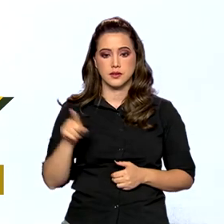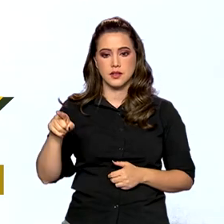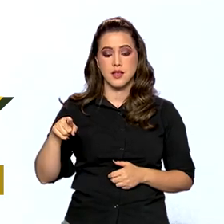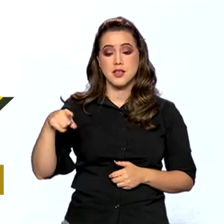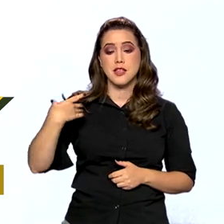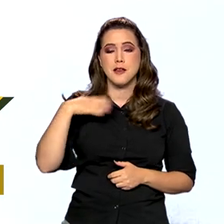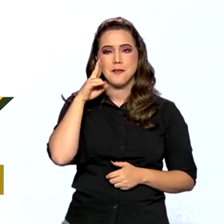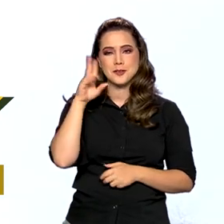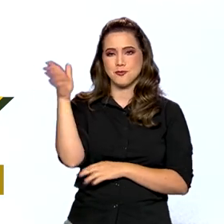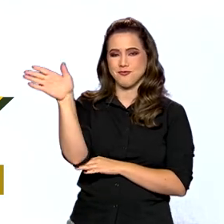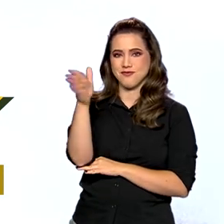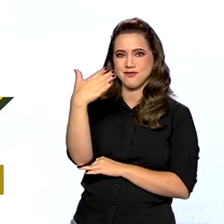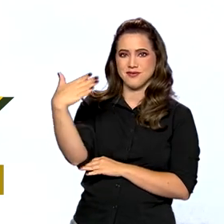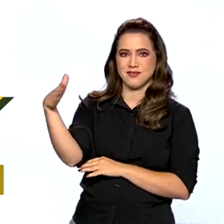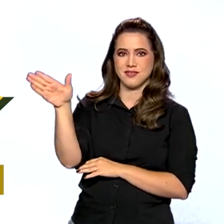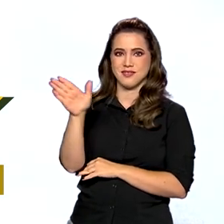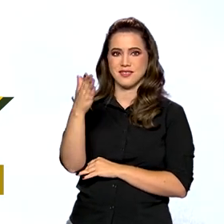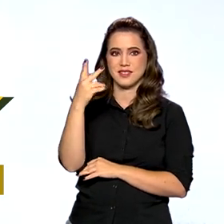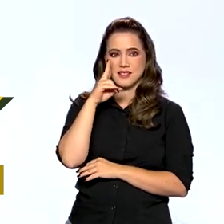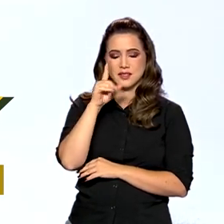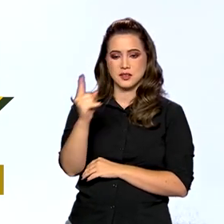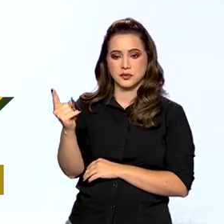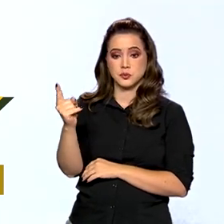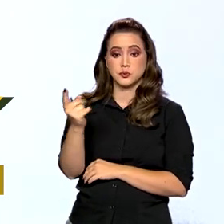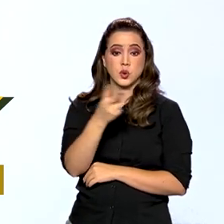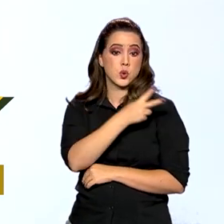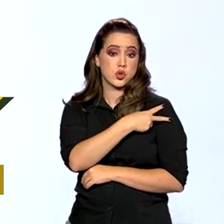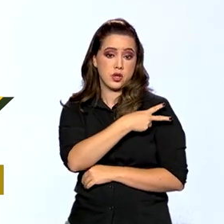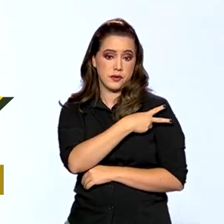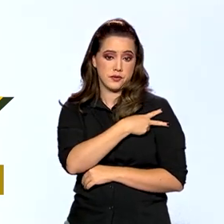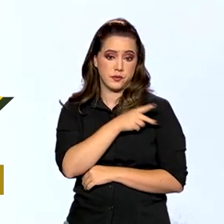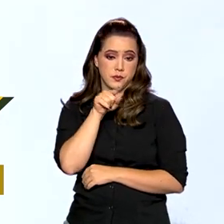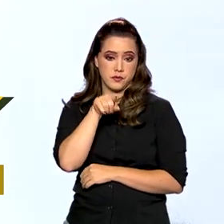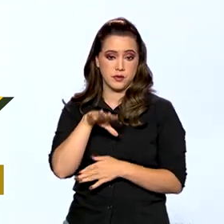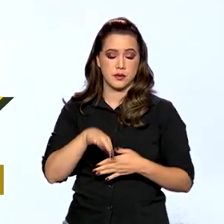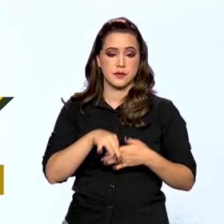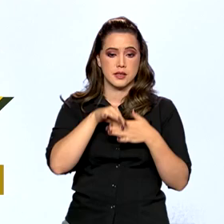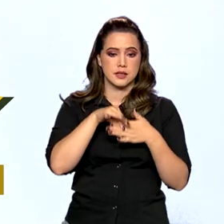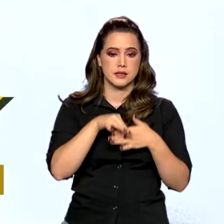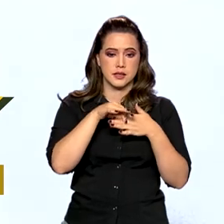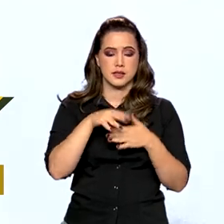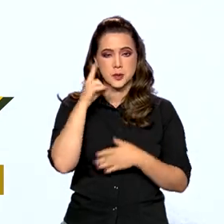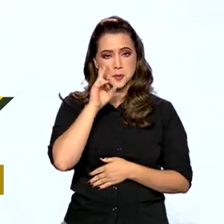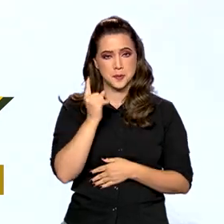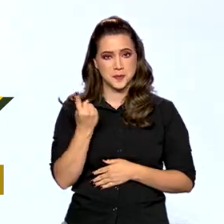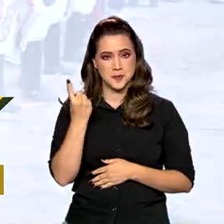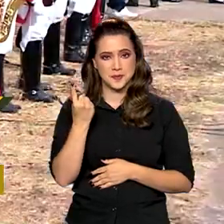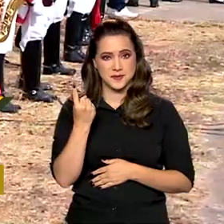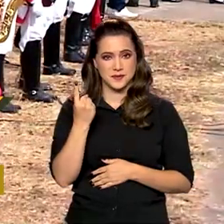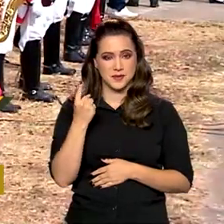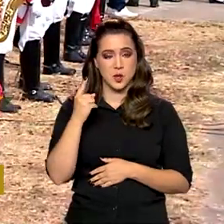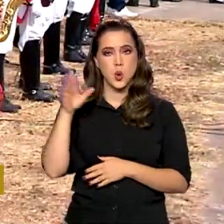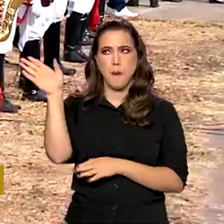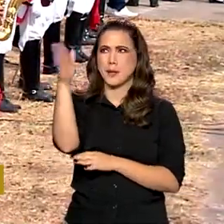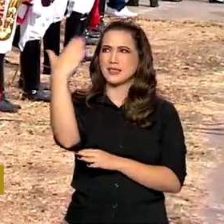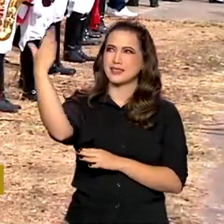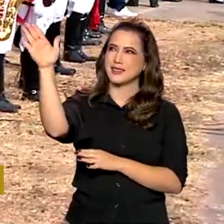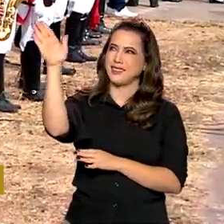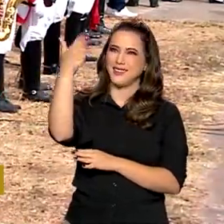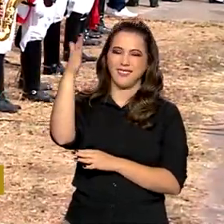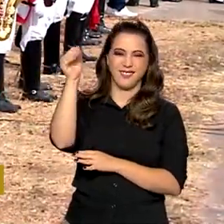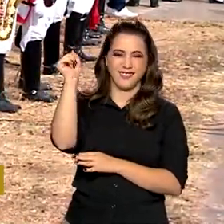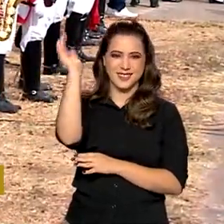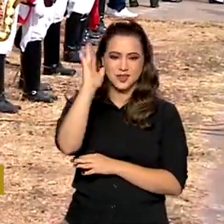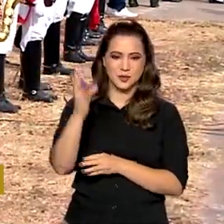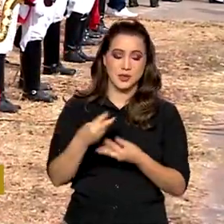bandeira. Coronel? Bandeira. Então nós temos o chefe da equipe, né, que está liderando a equipe, ele vai trazer a bandeira do Brasil para